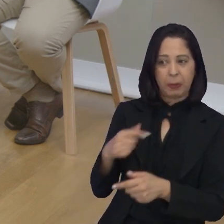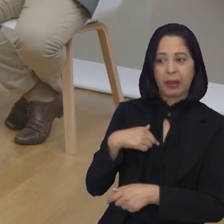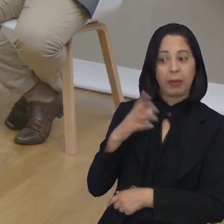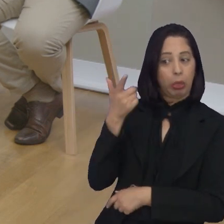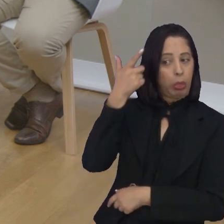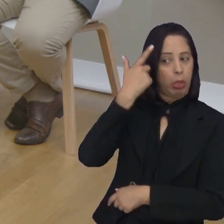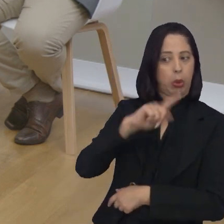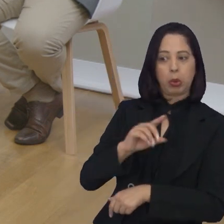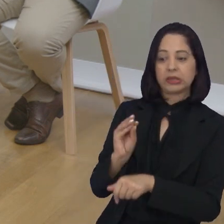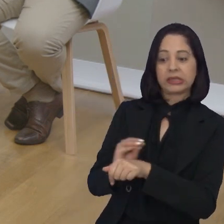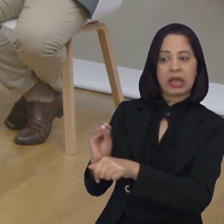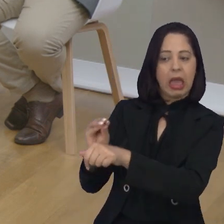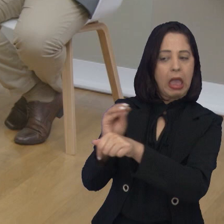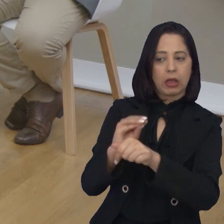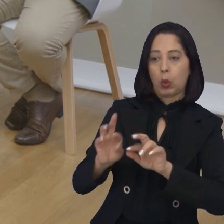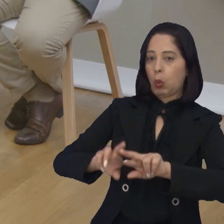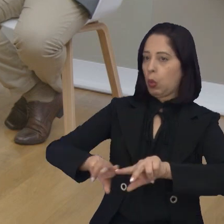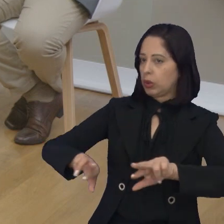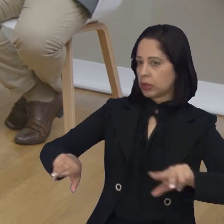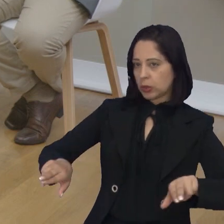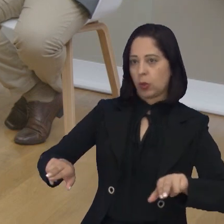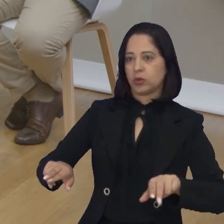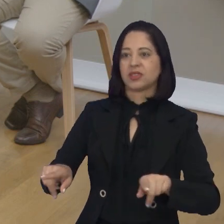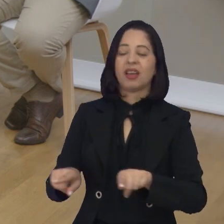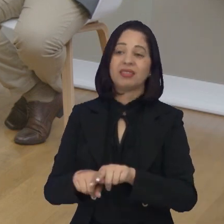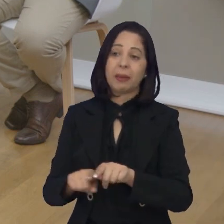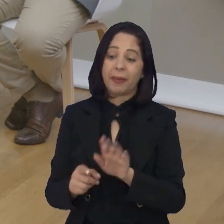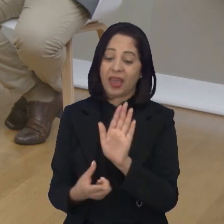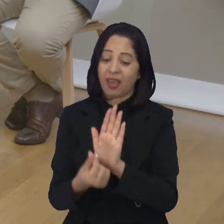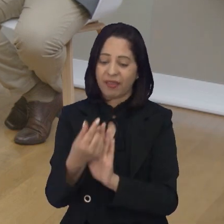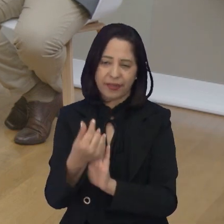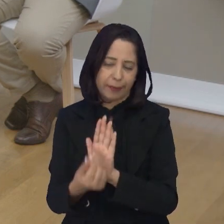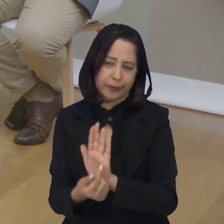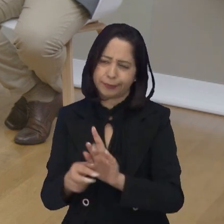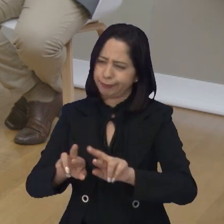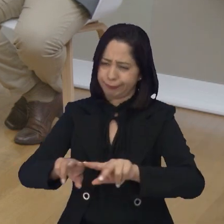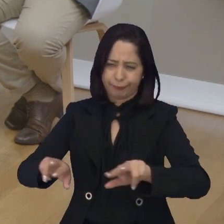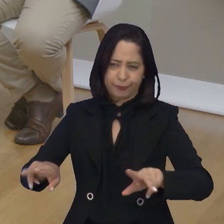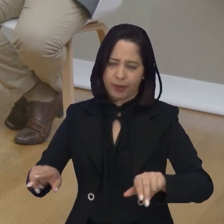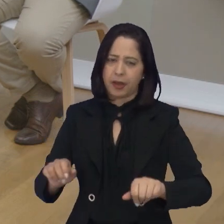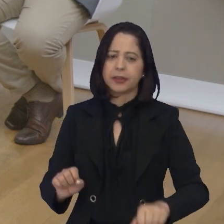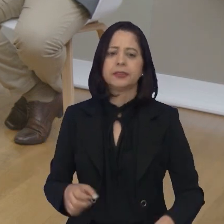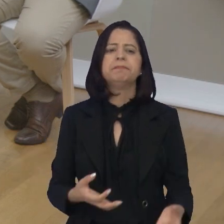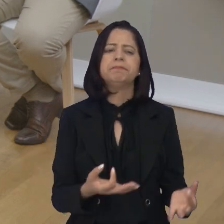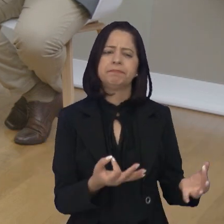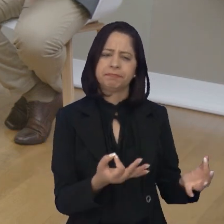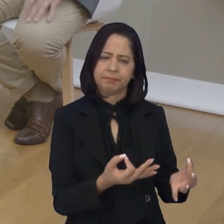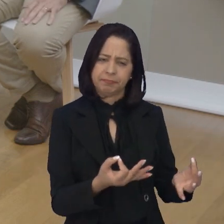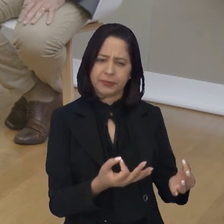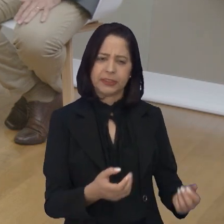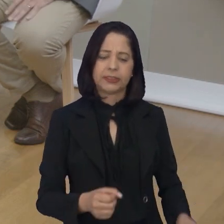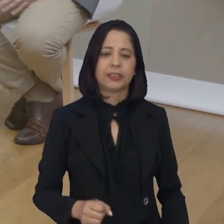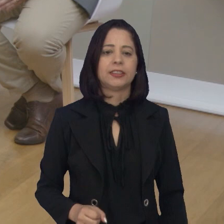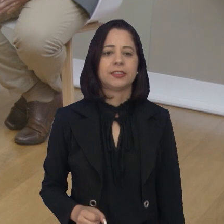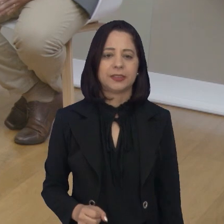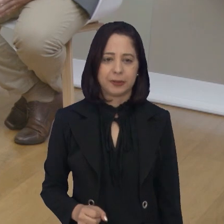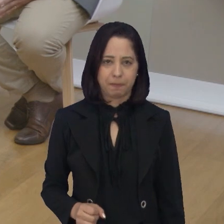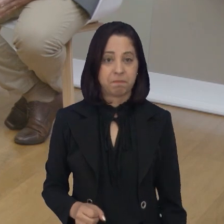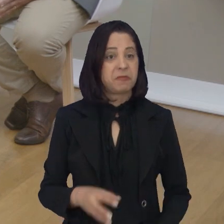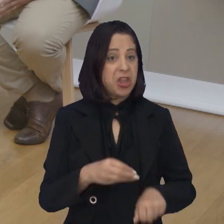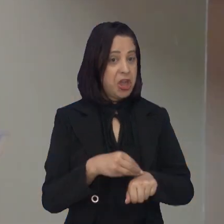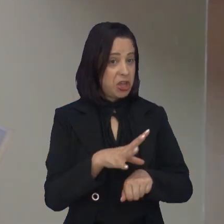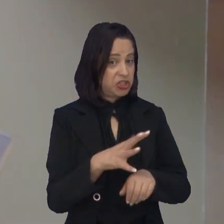até com relação à parte financeira, a parte mesmo da vida civil mesmo, né? Então, isso aí a gente consegue estar percebendo. Ótimo,